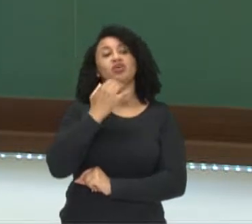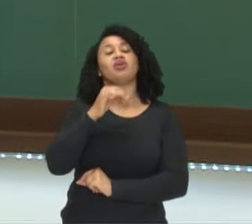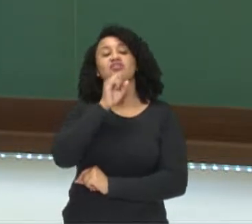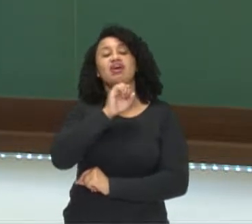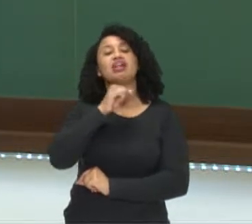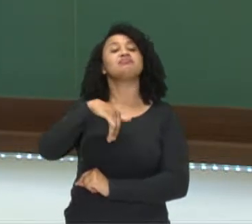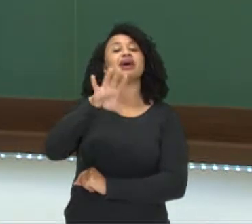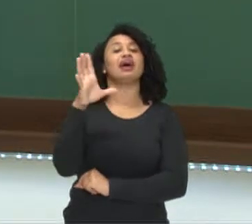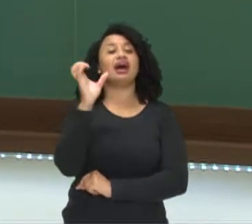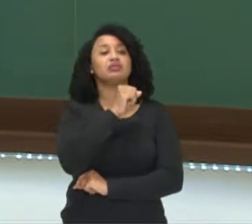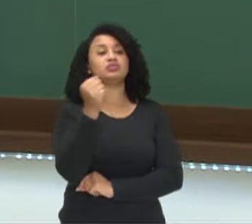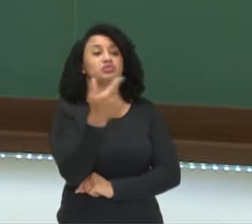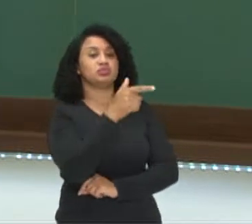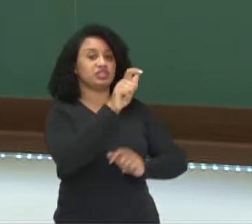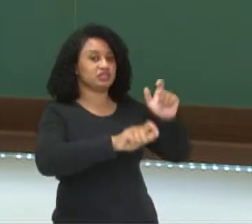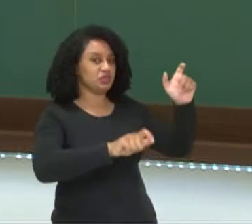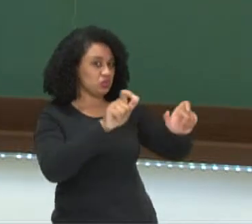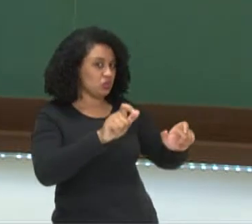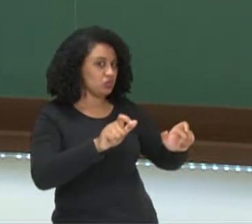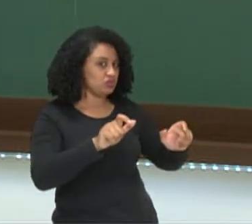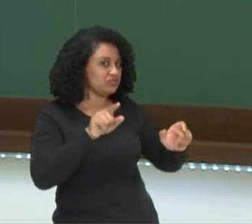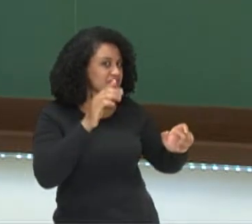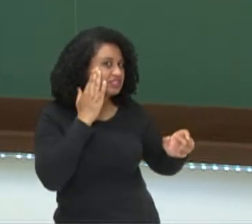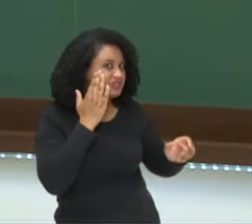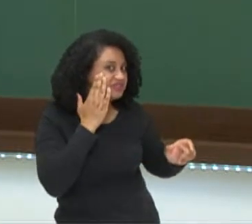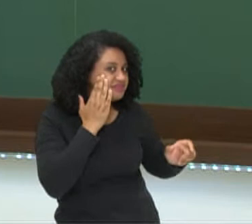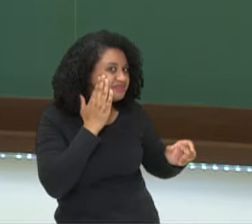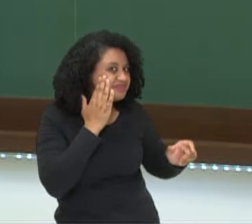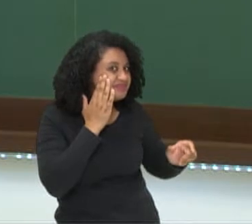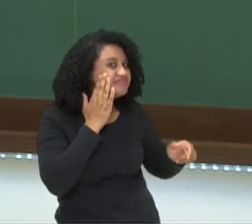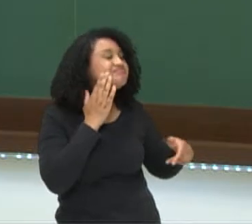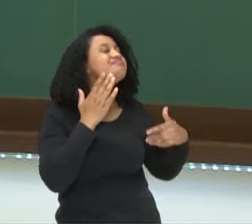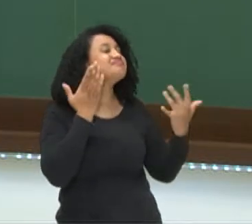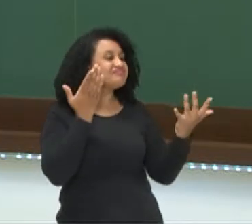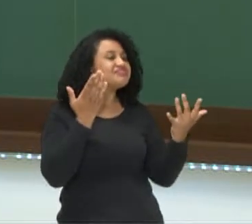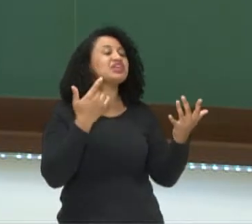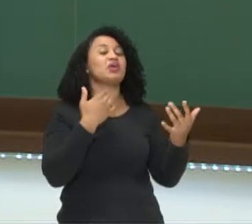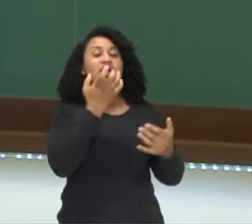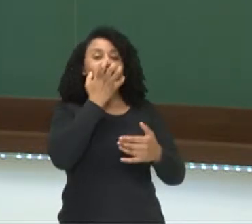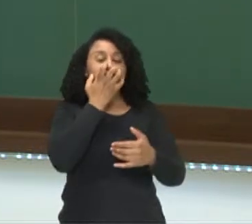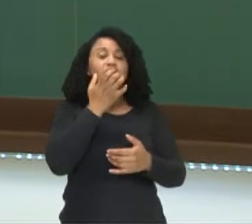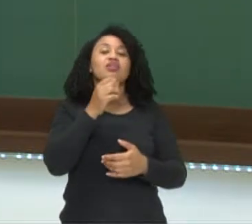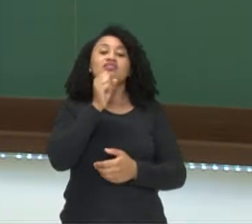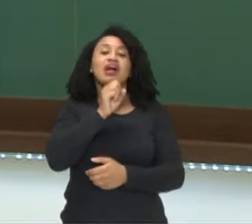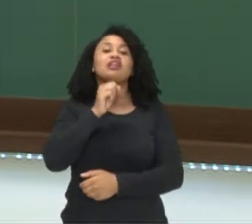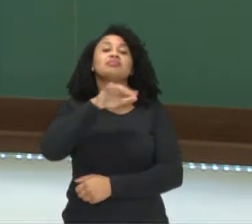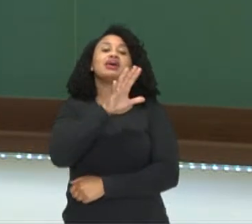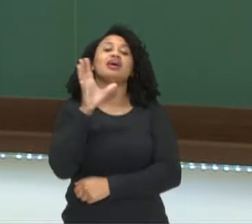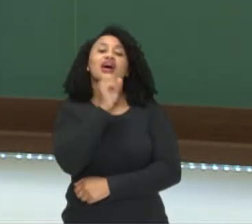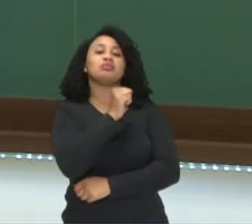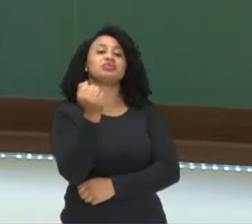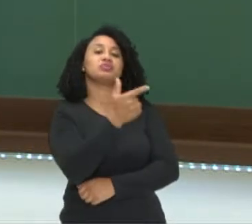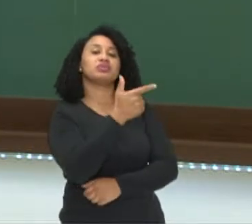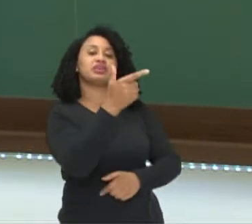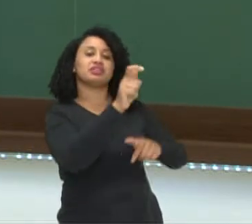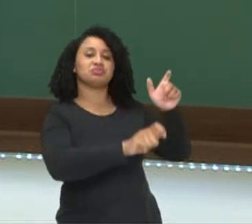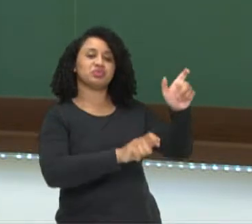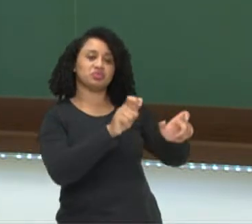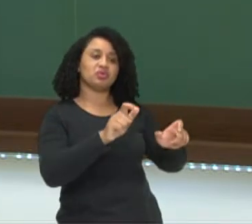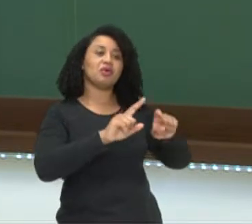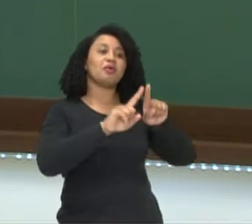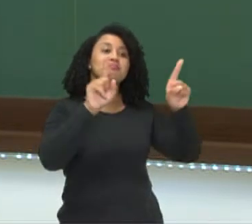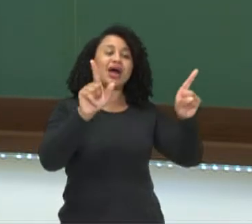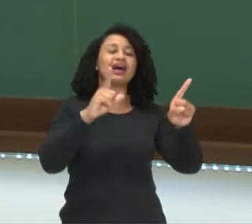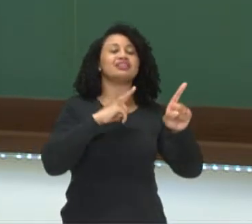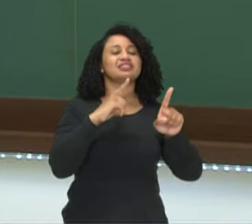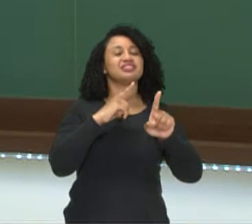que as pessoas. Todo mundo. Você sabia? Pois é, cachorro envelhece mais rápido do que as pessoas. Mas a lenda